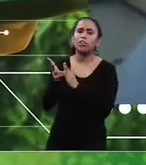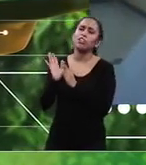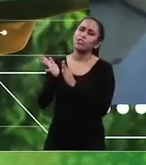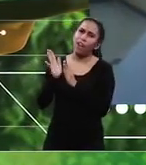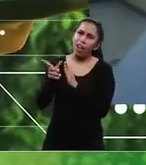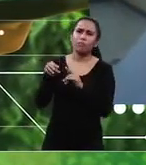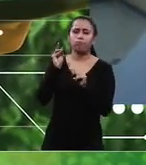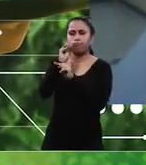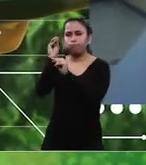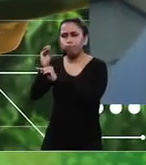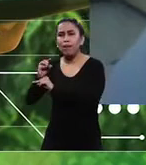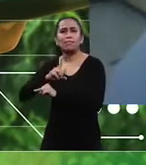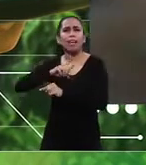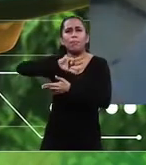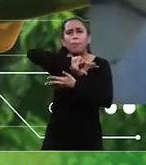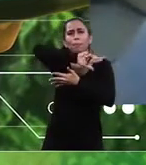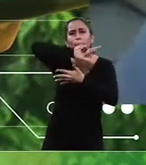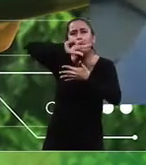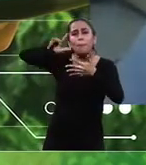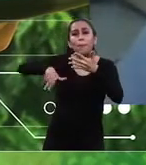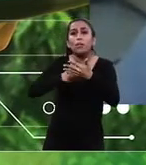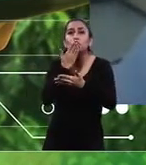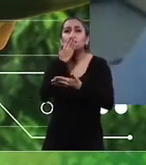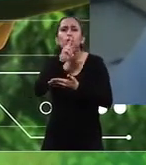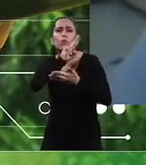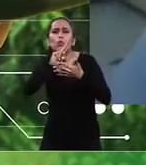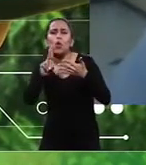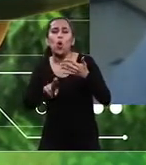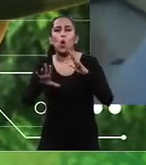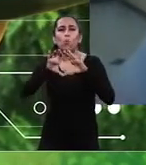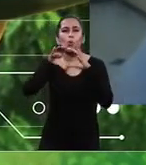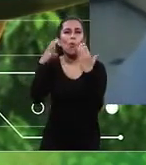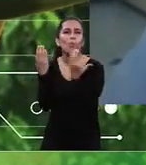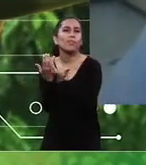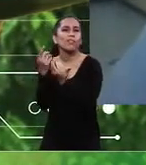indígena Rio Branco, lá com